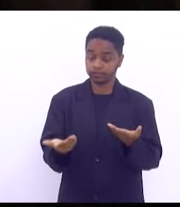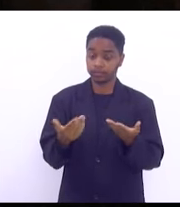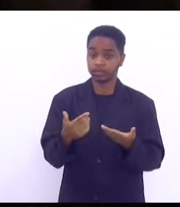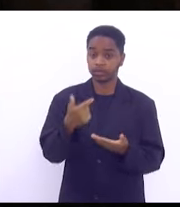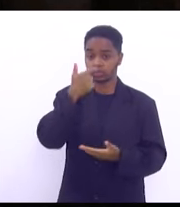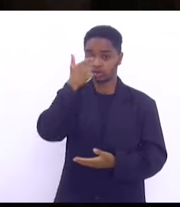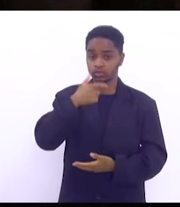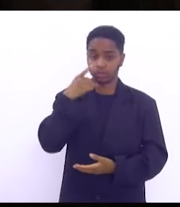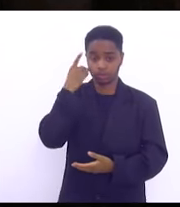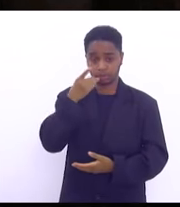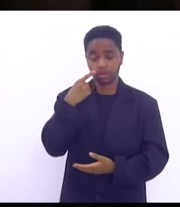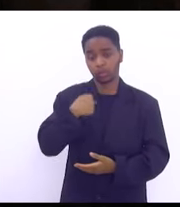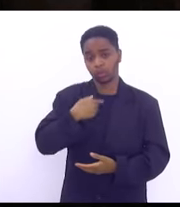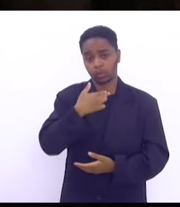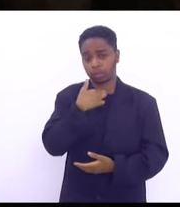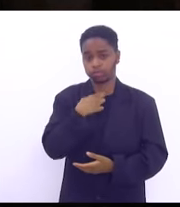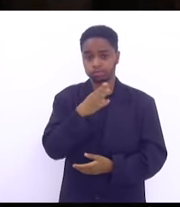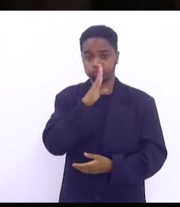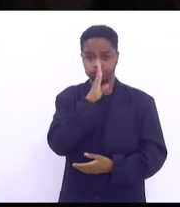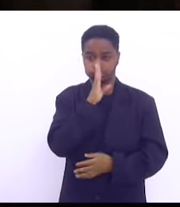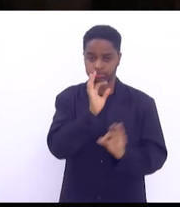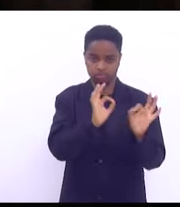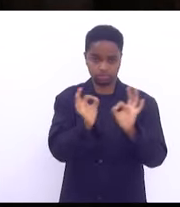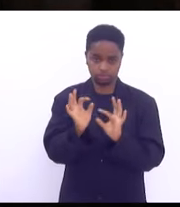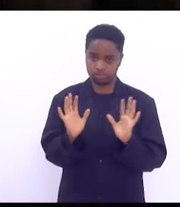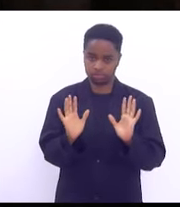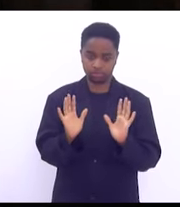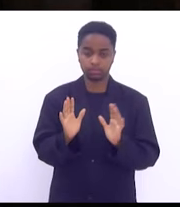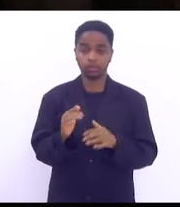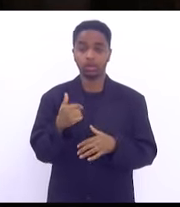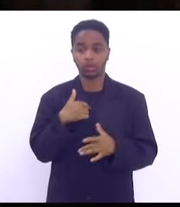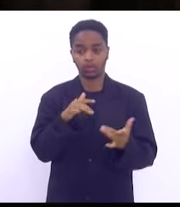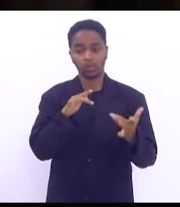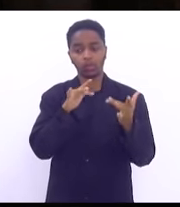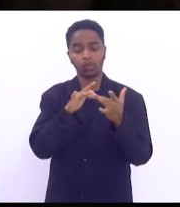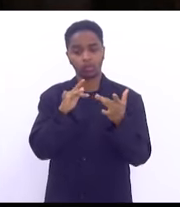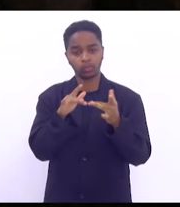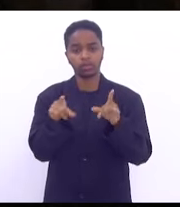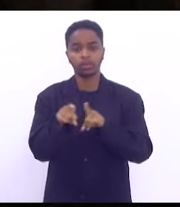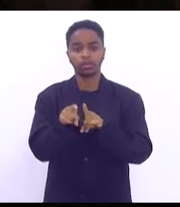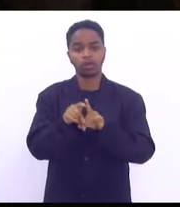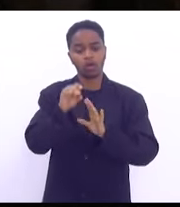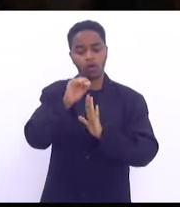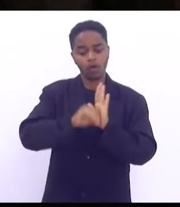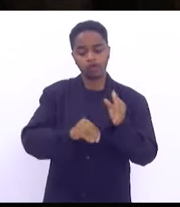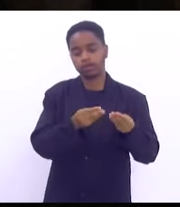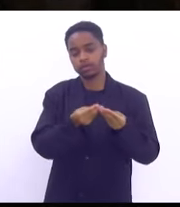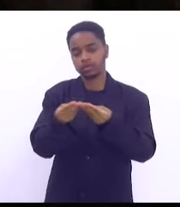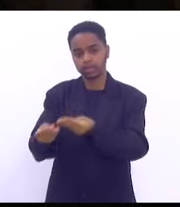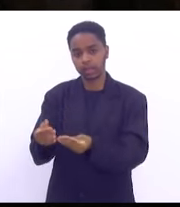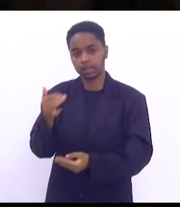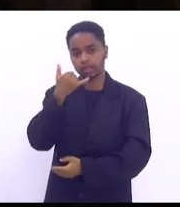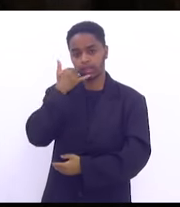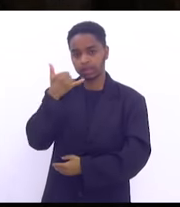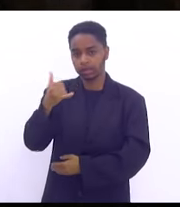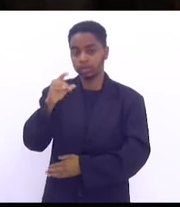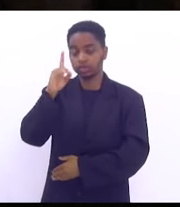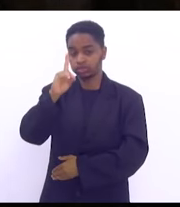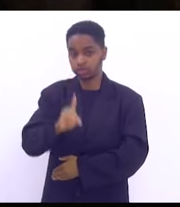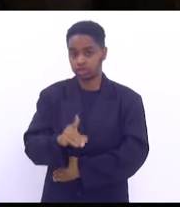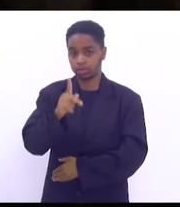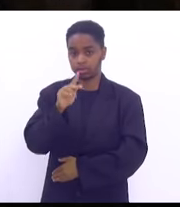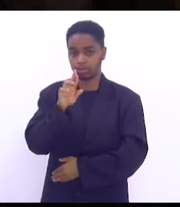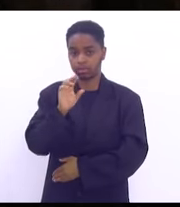parlamentar, não poderia me omitir em hipótese nenhuma e fiz contato, oficiei, liguei para os diretores da